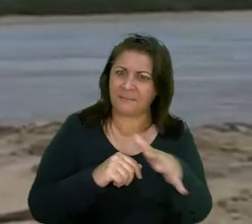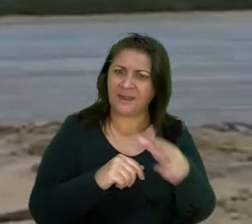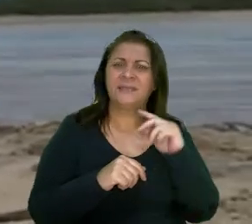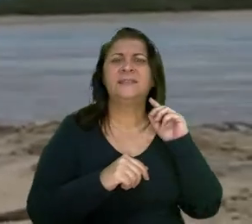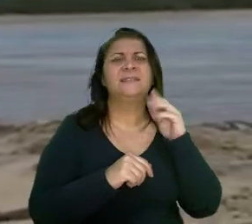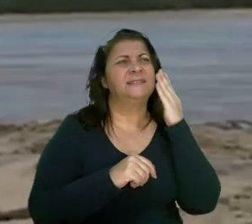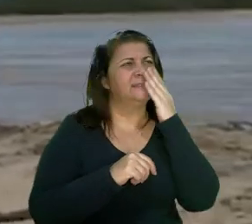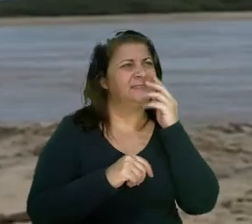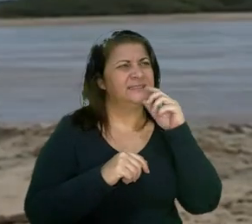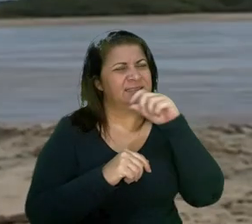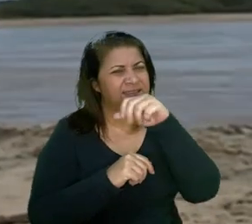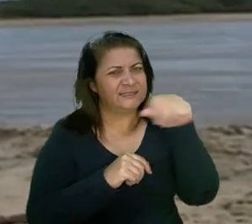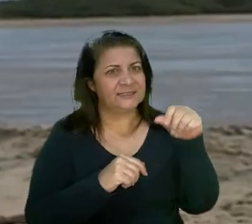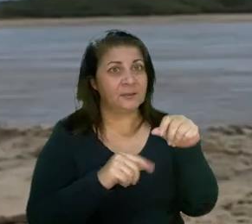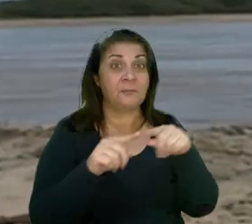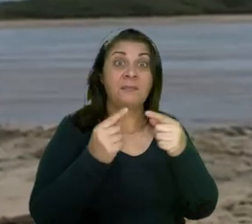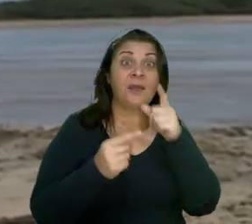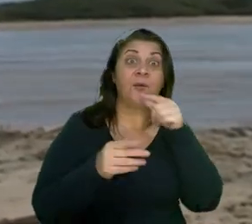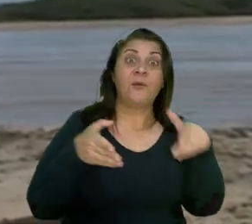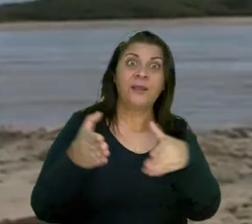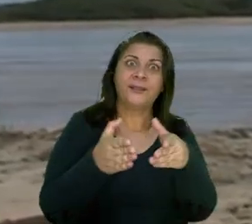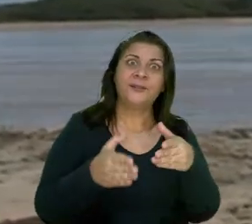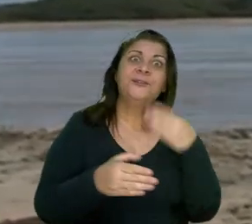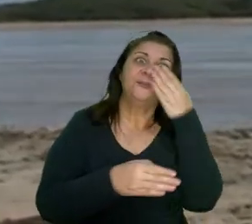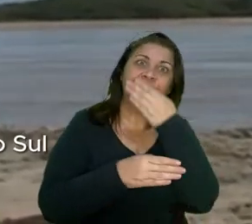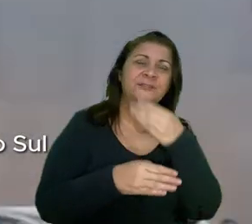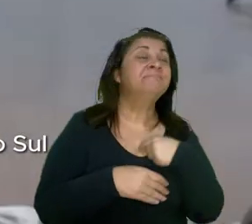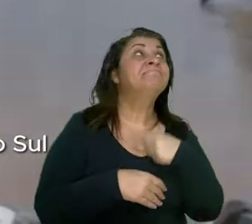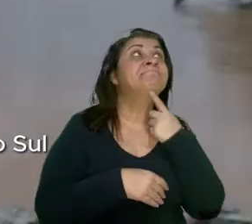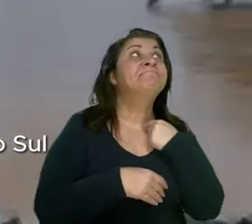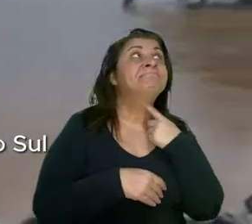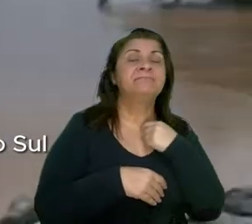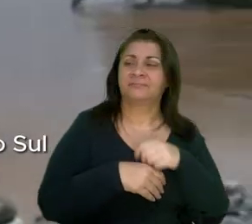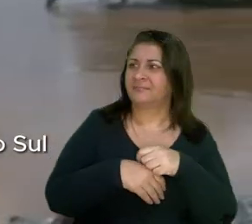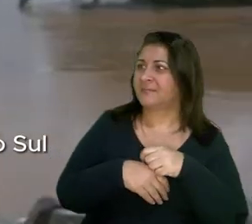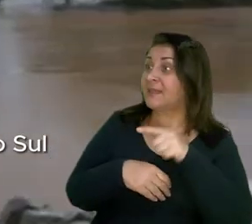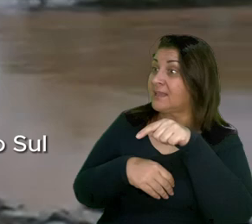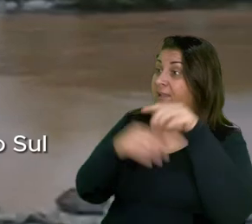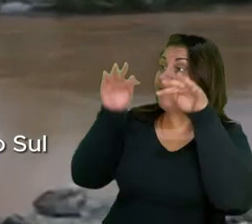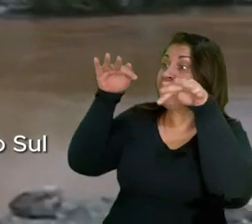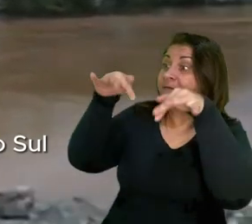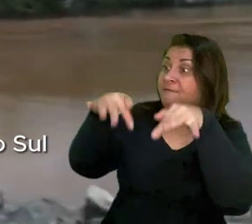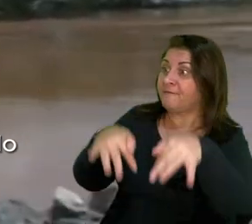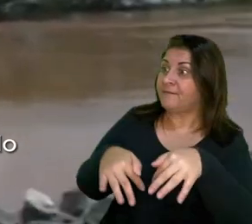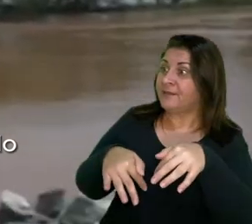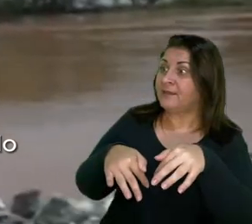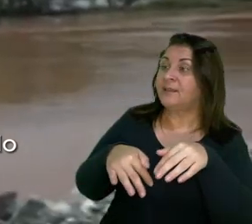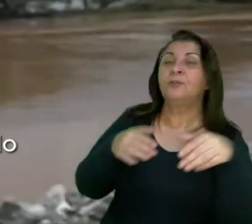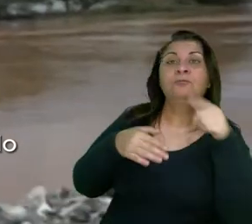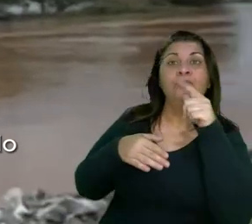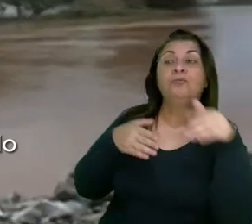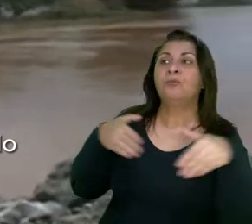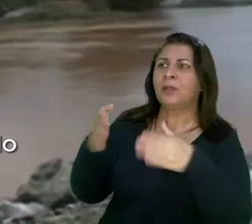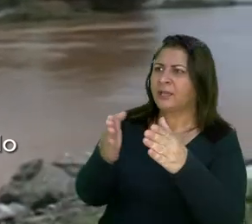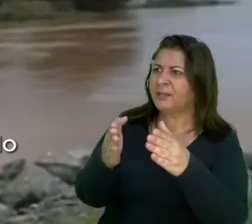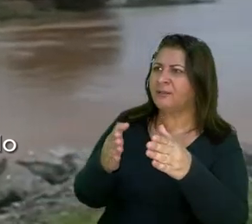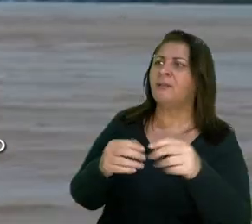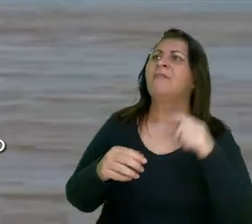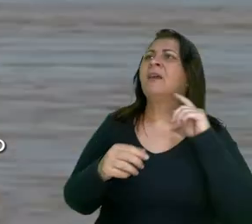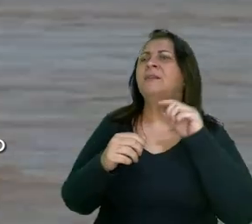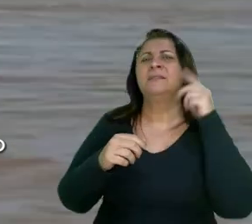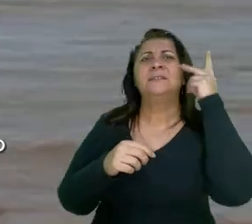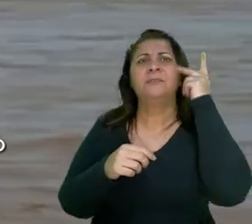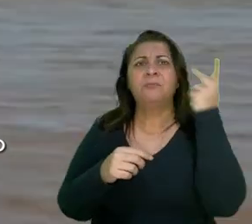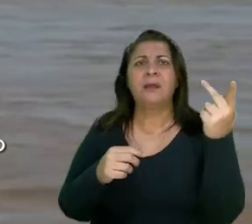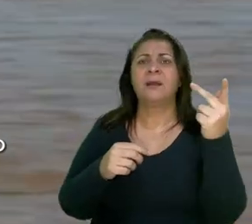salgada. E a do rio é doce. Deu até sede, só. Este é o fim do Rio Paraíba do Sul. Banha os estados de São Paulo,